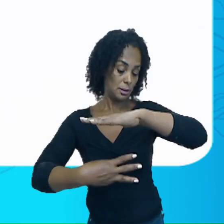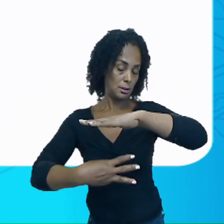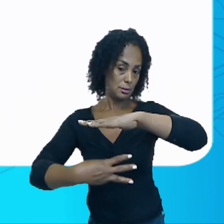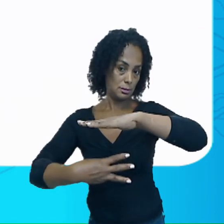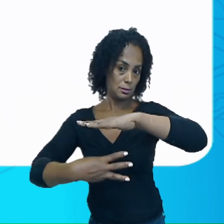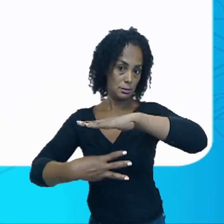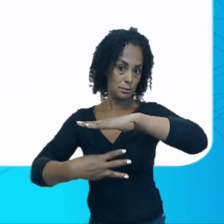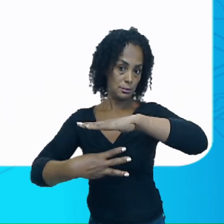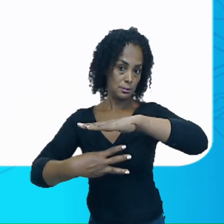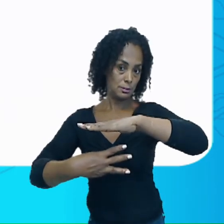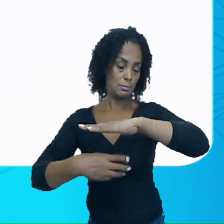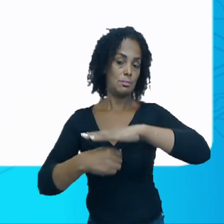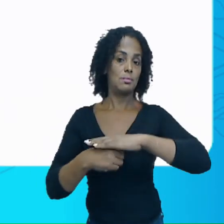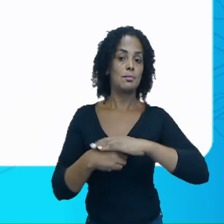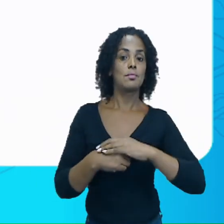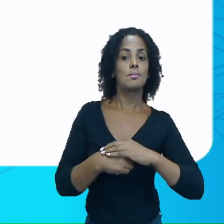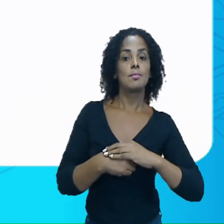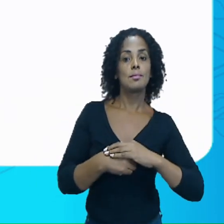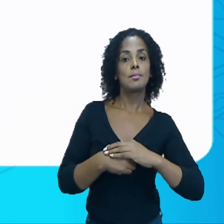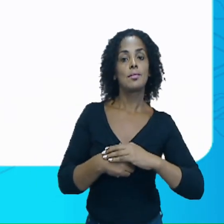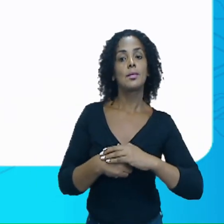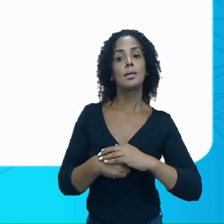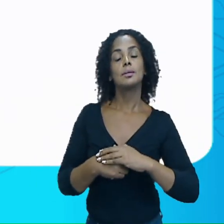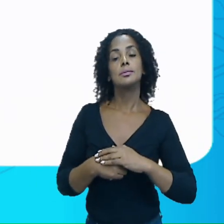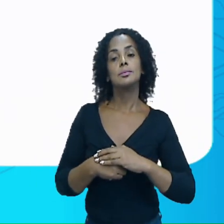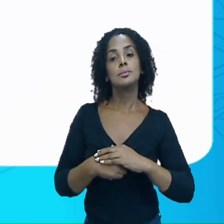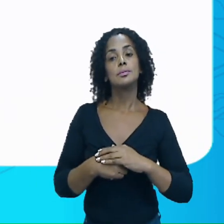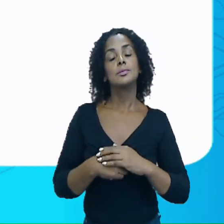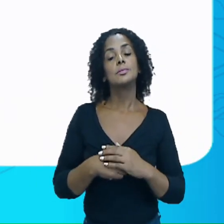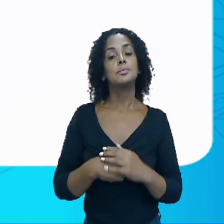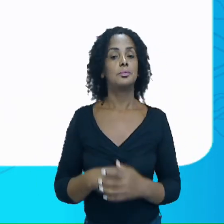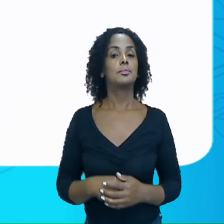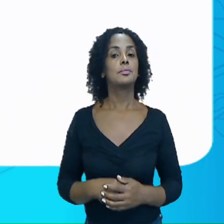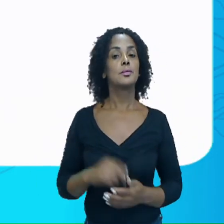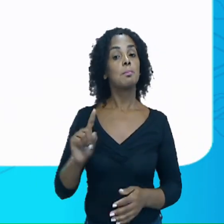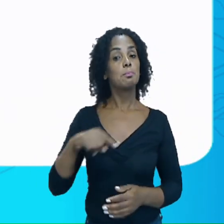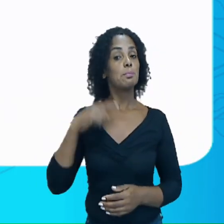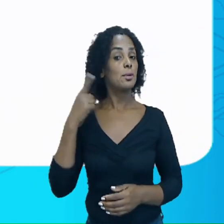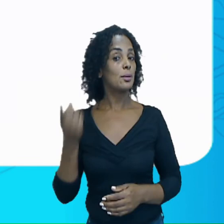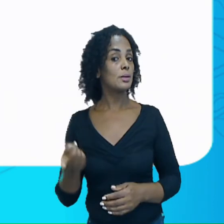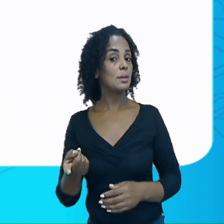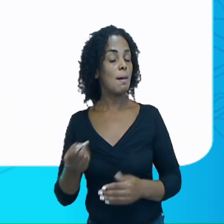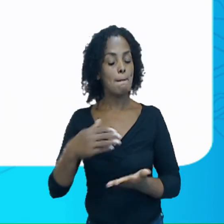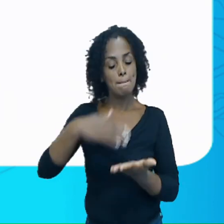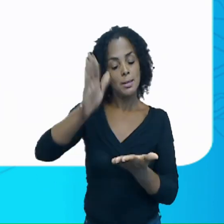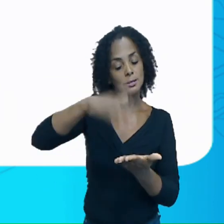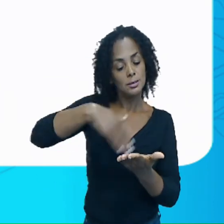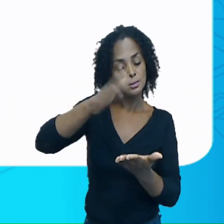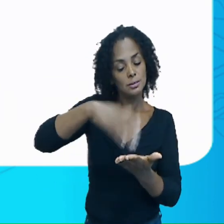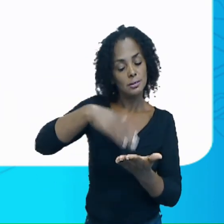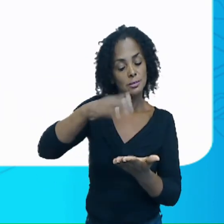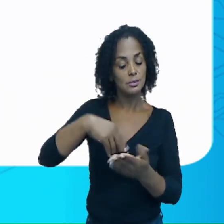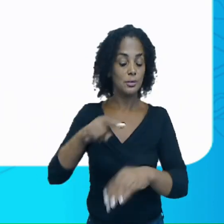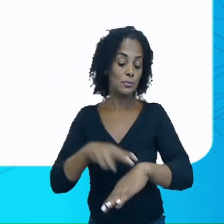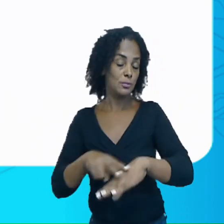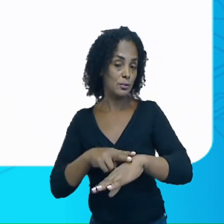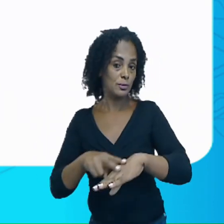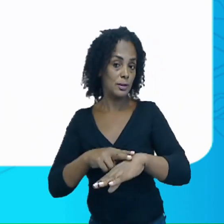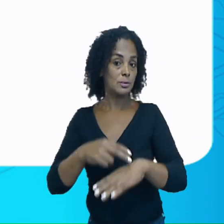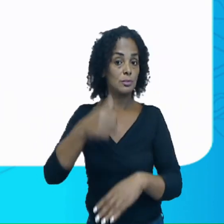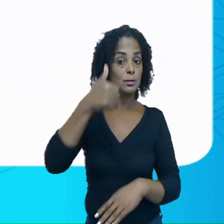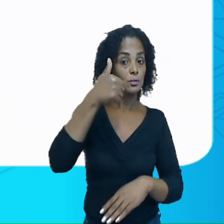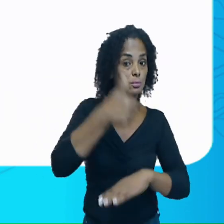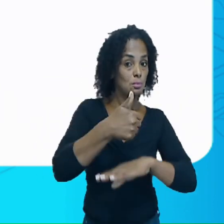fração? 2/3. Vamos para o próximo. Parte colorida em verde foi